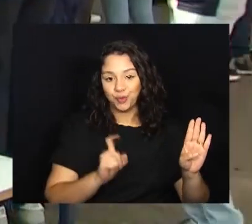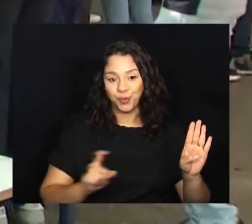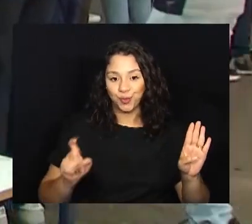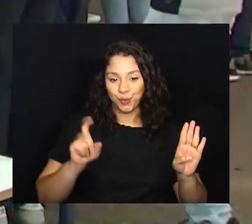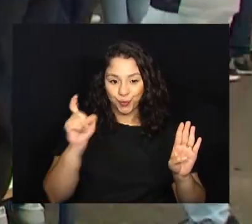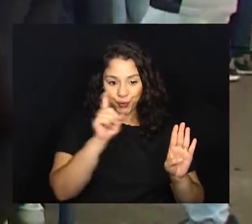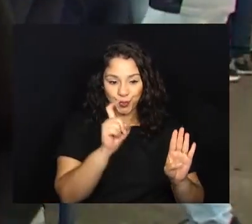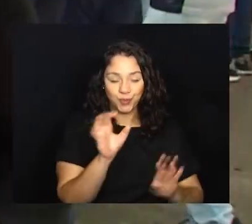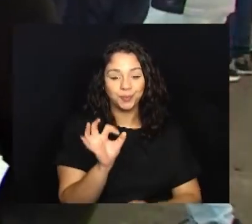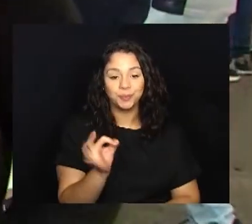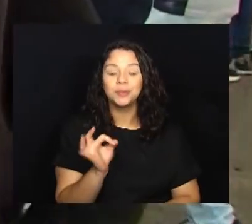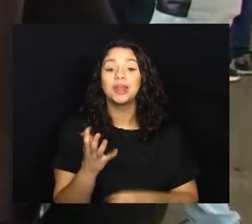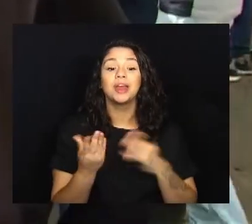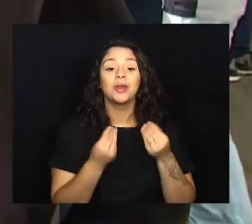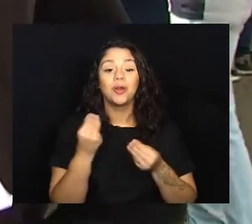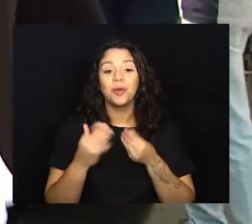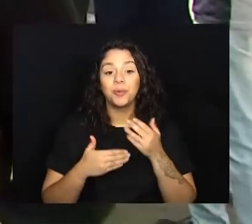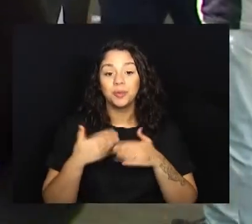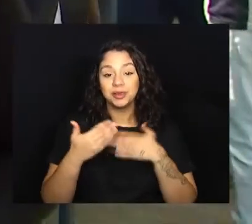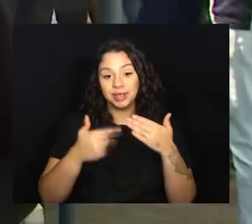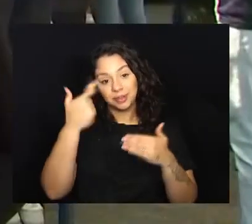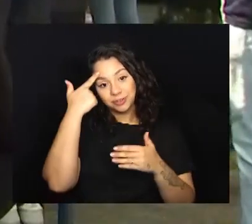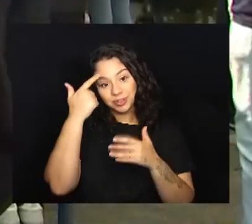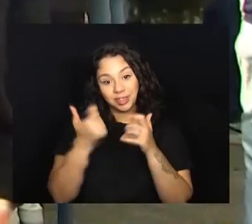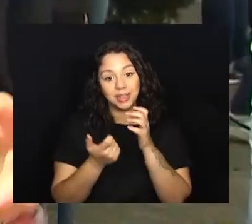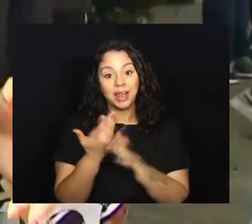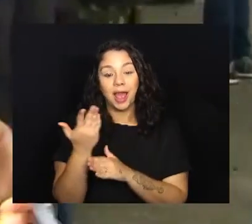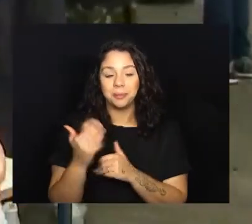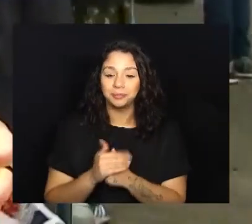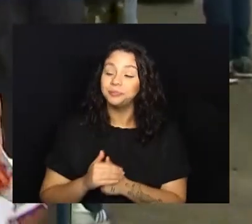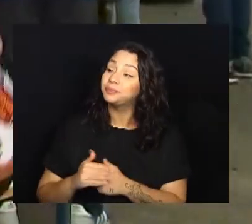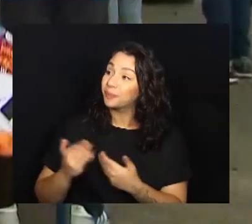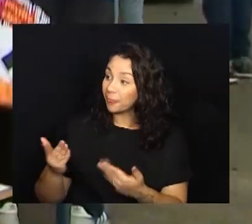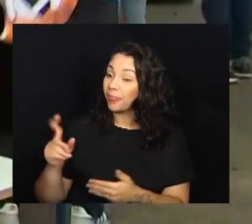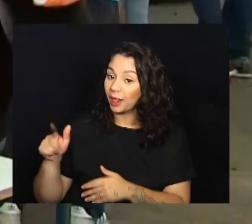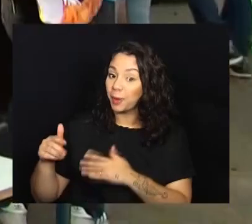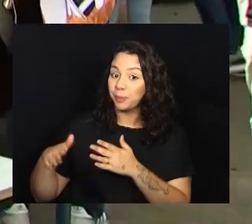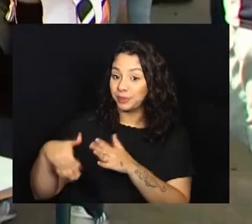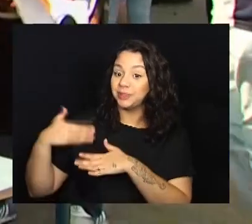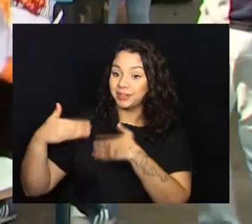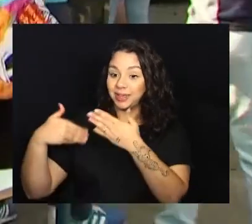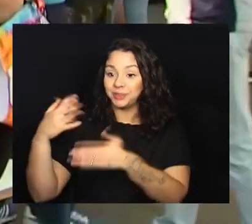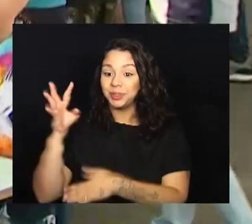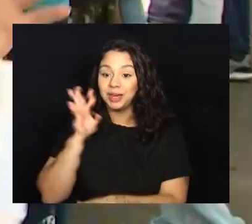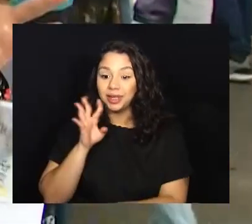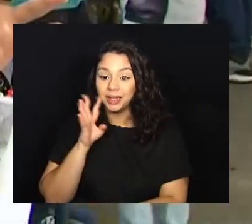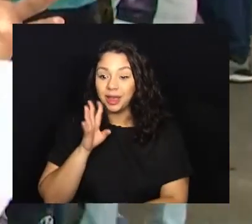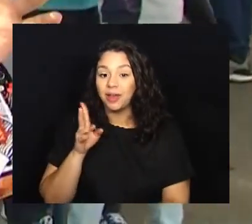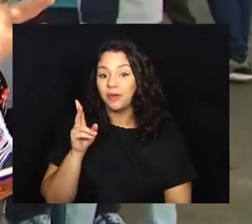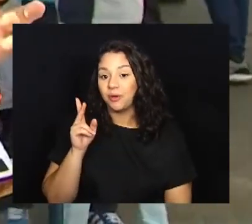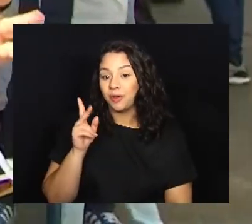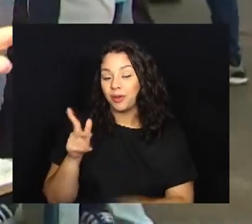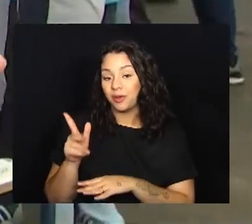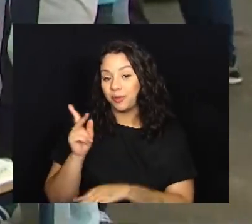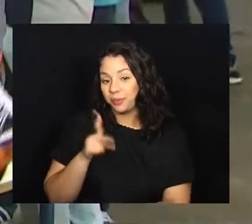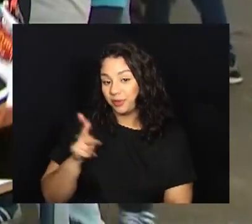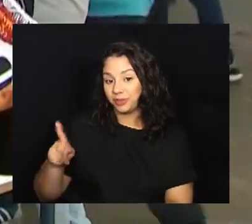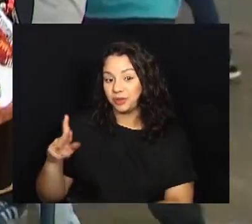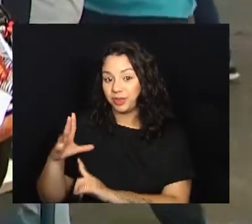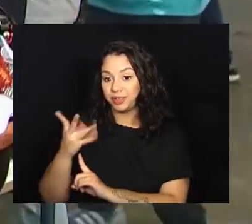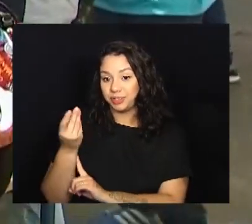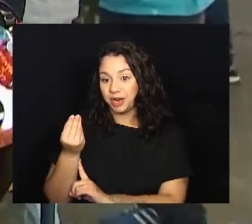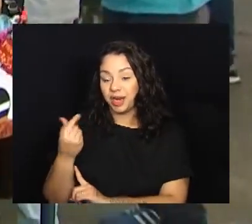grafitagem. Como que foi esse processo criativo? Bom, foi um processo legal, até que a professora de artes, foi aonde que a gente fez os